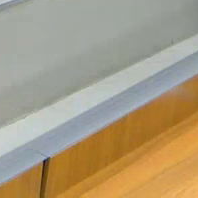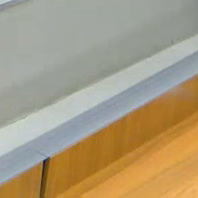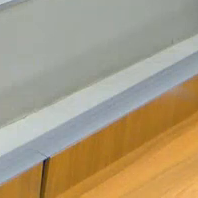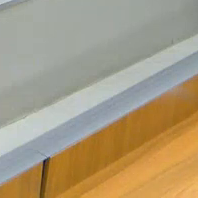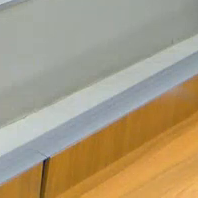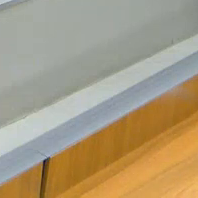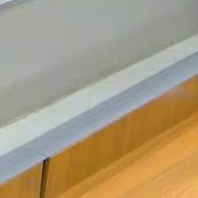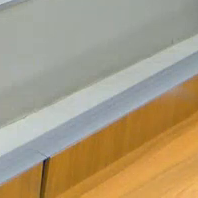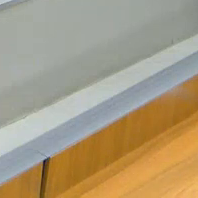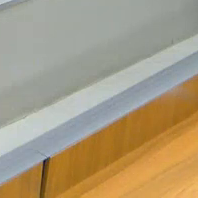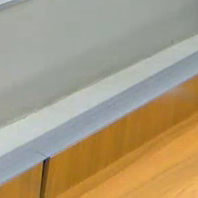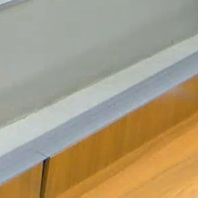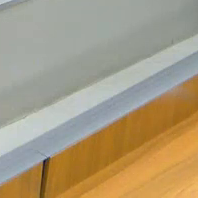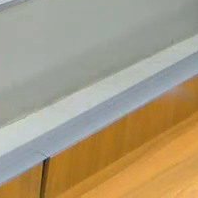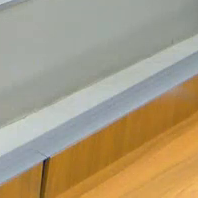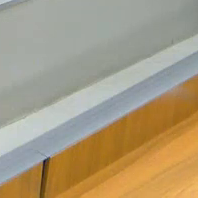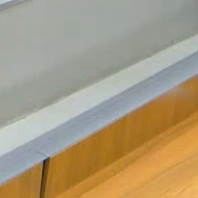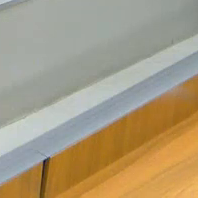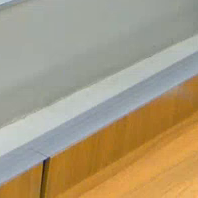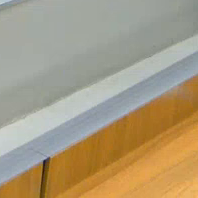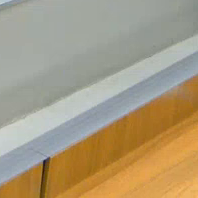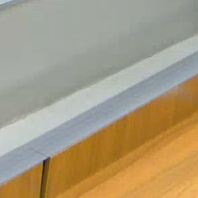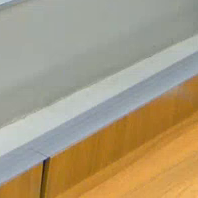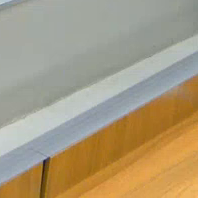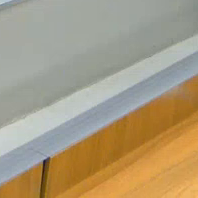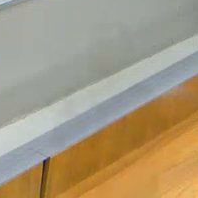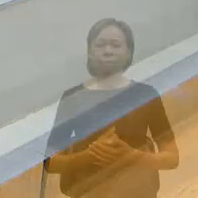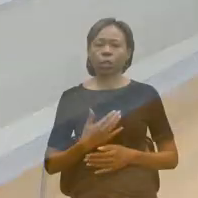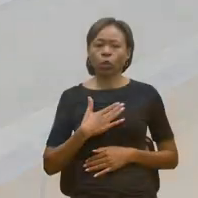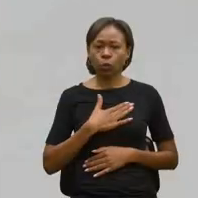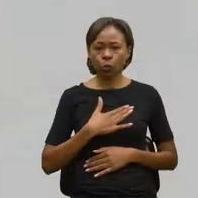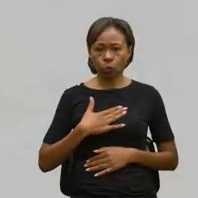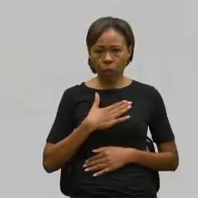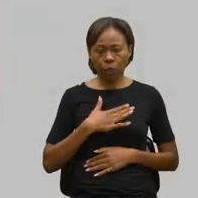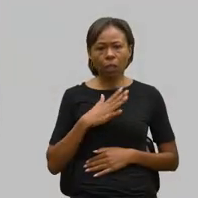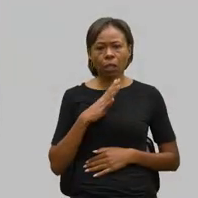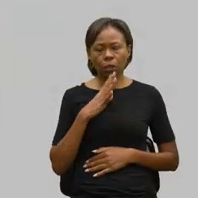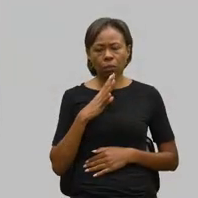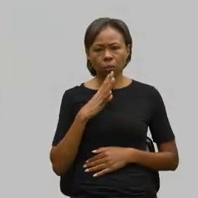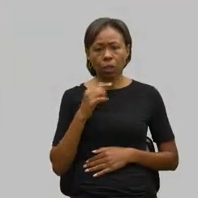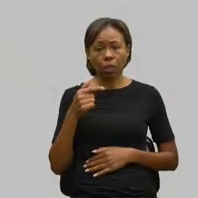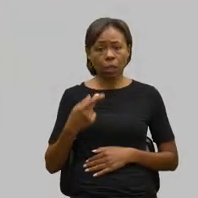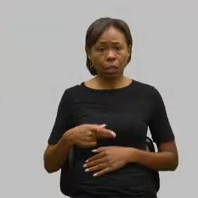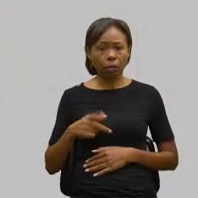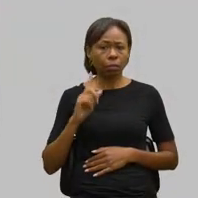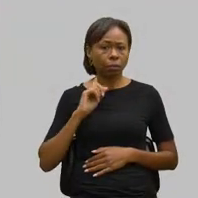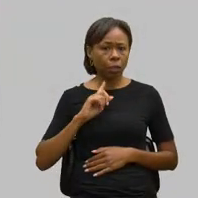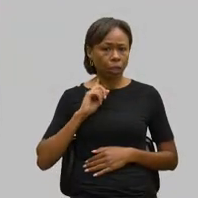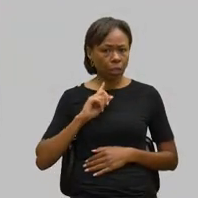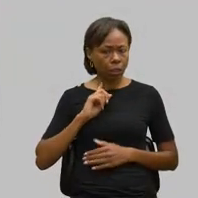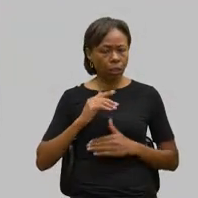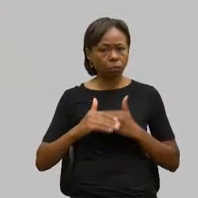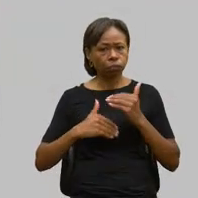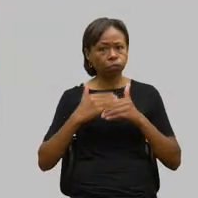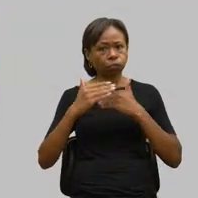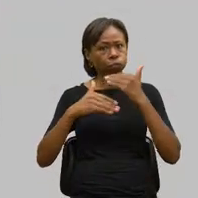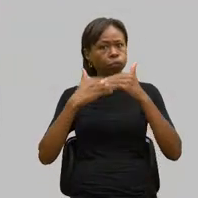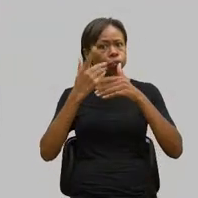fica muito satisfeito de Minas Gerais estar avançando tanto aí.